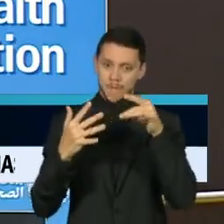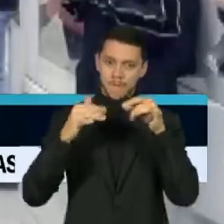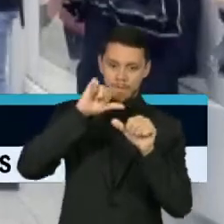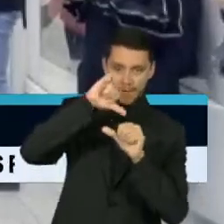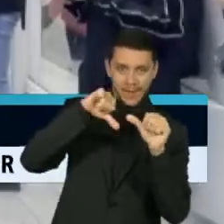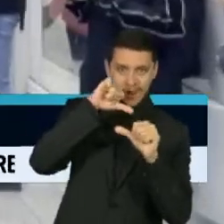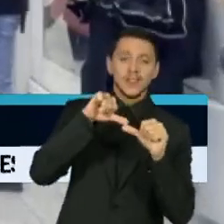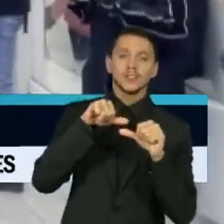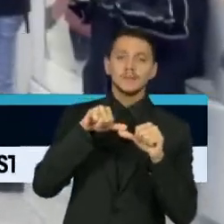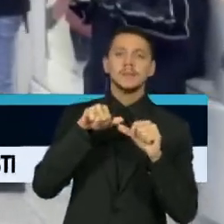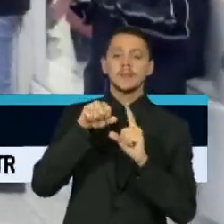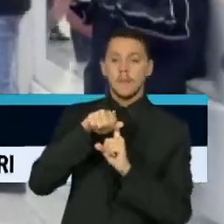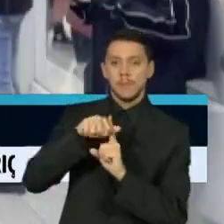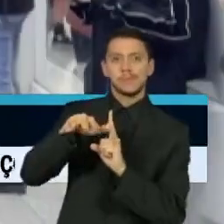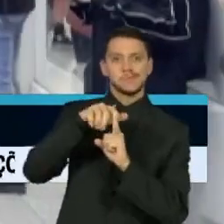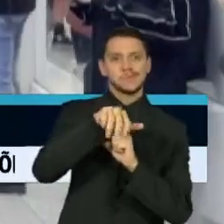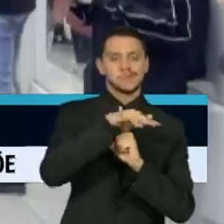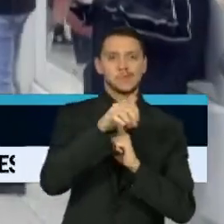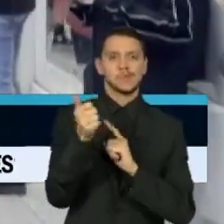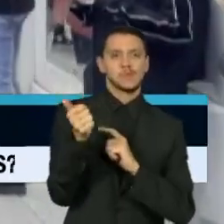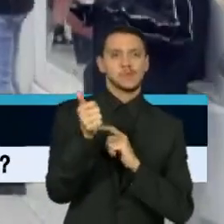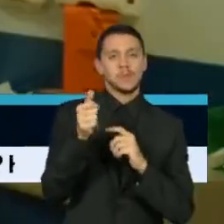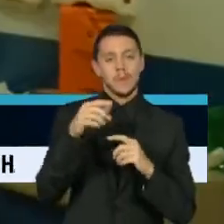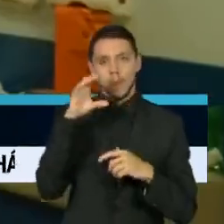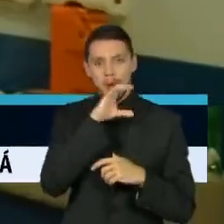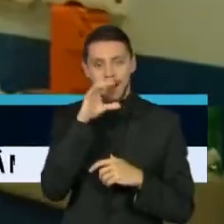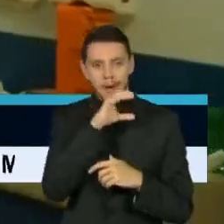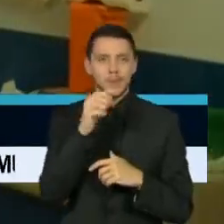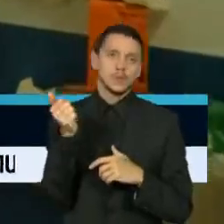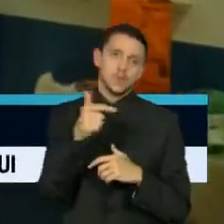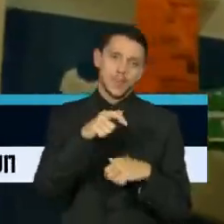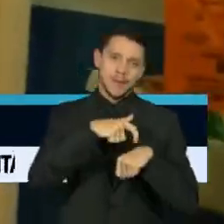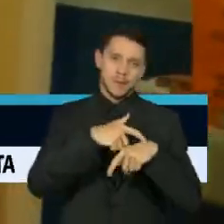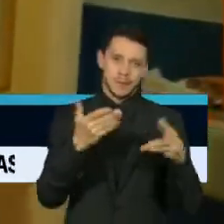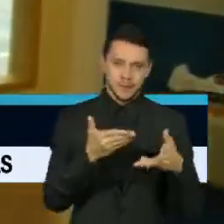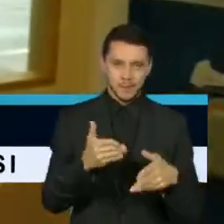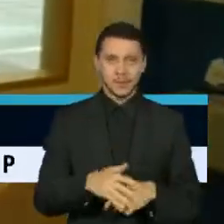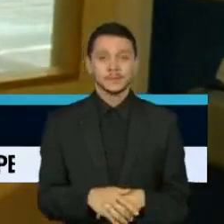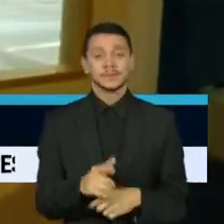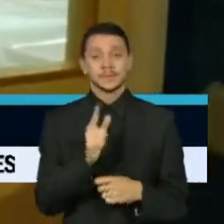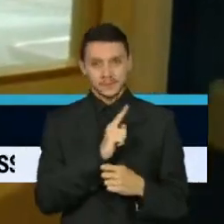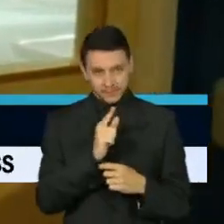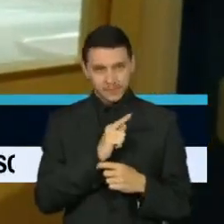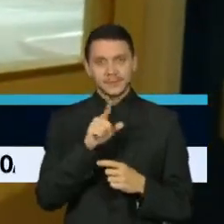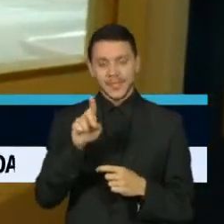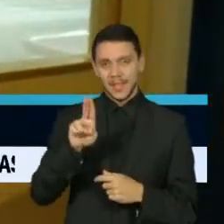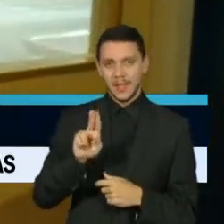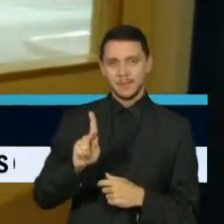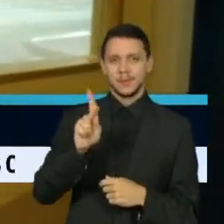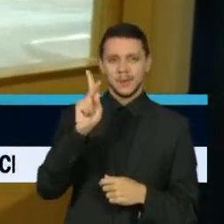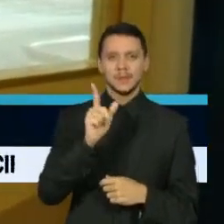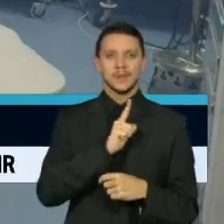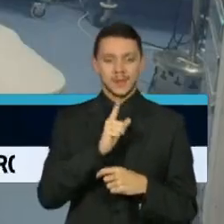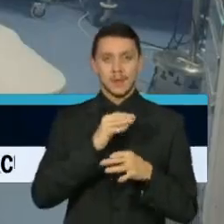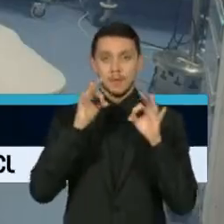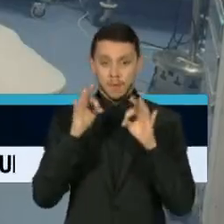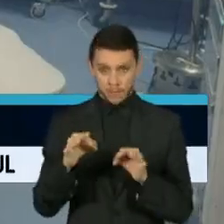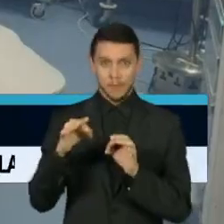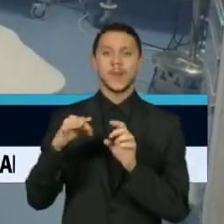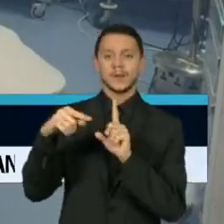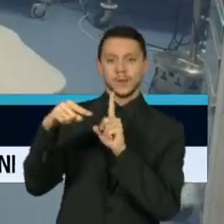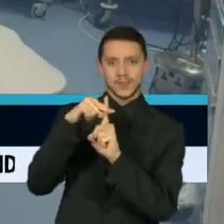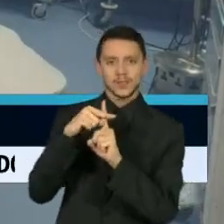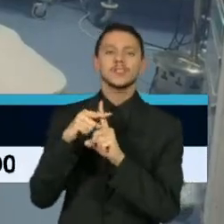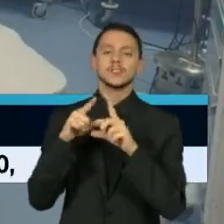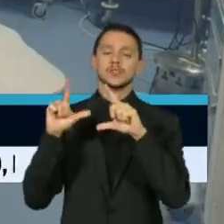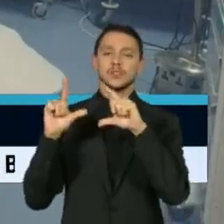atual. No Reino Unido, depois de um aumento acentuado em dezembro, os casos confirmados de Covid começaram a cair. Mas o